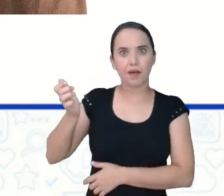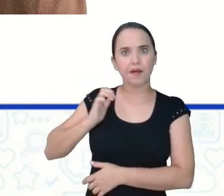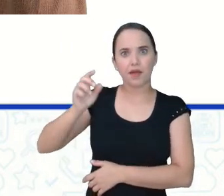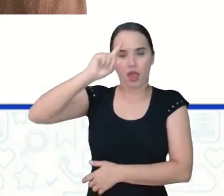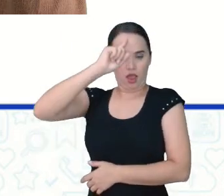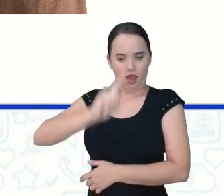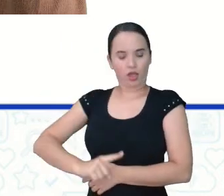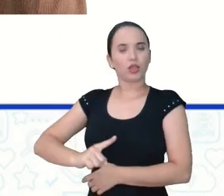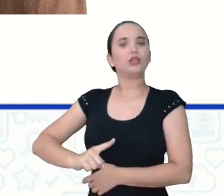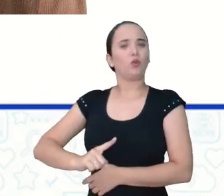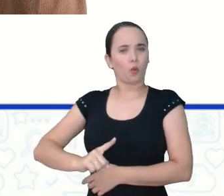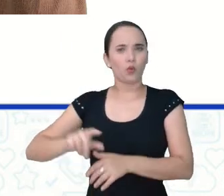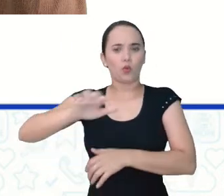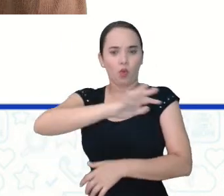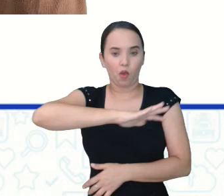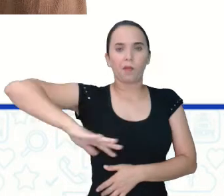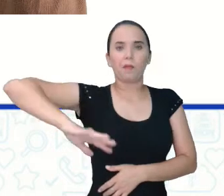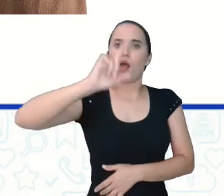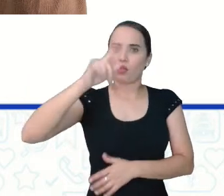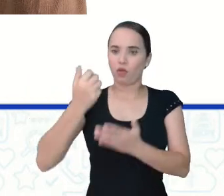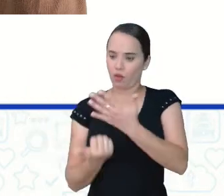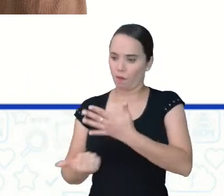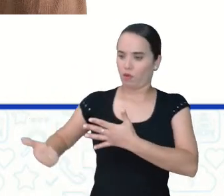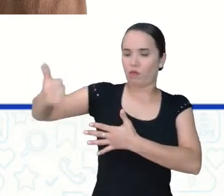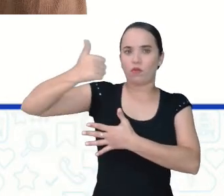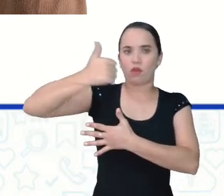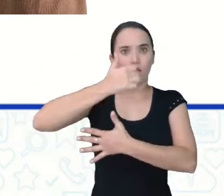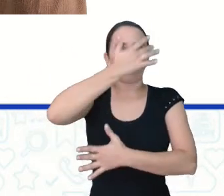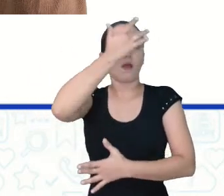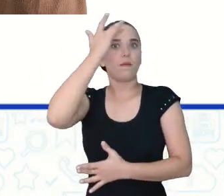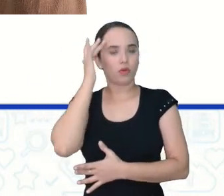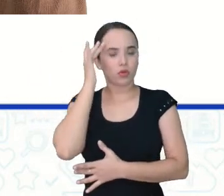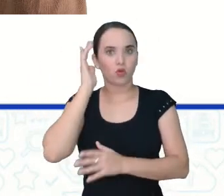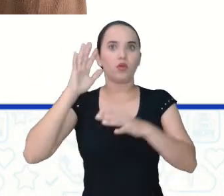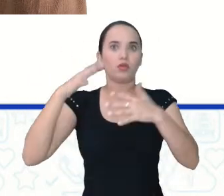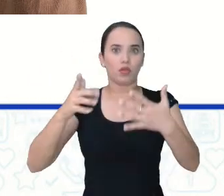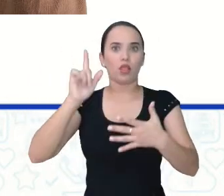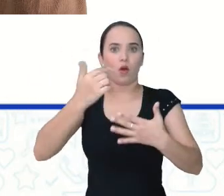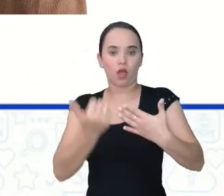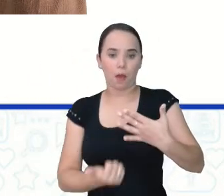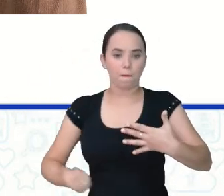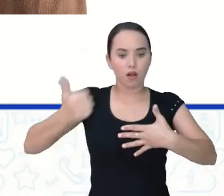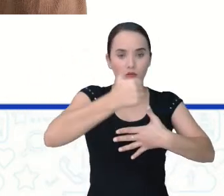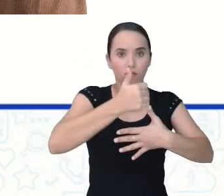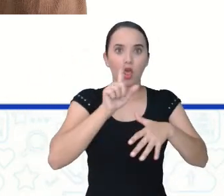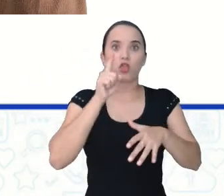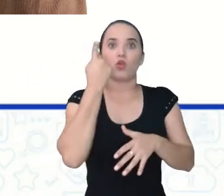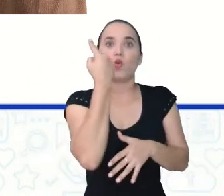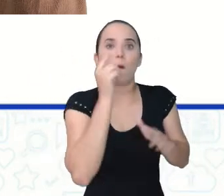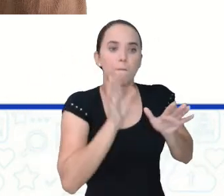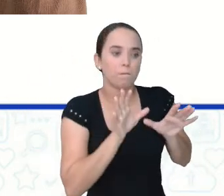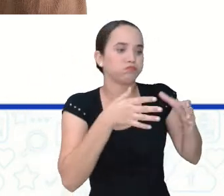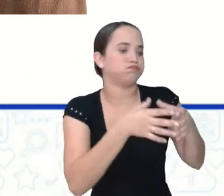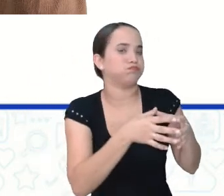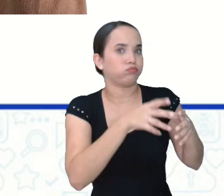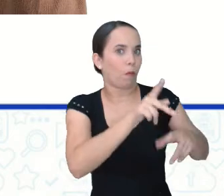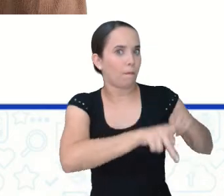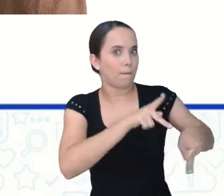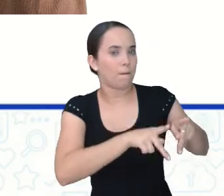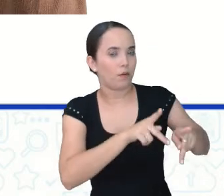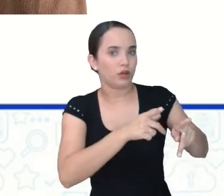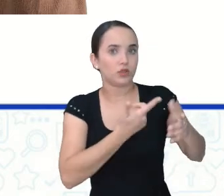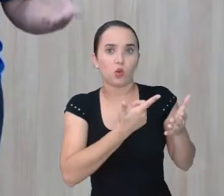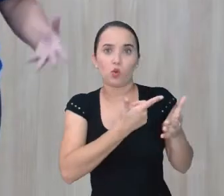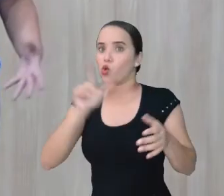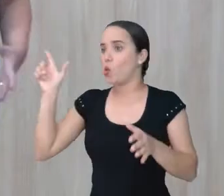alguém privilegiado. Então a notícia privilegiava um público, né? Um povo, enquanto outros que não